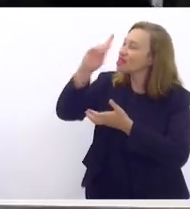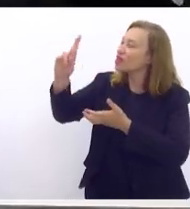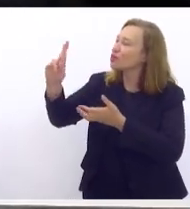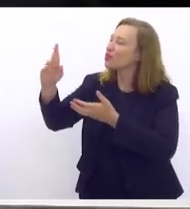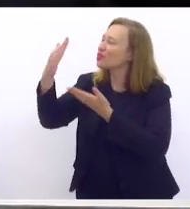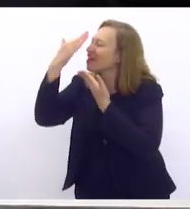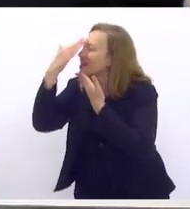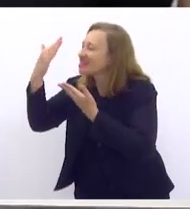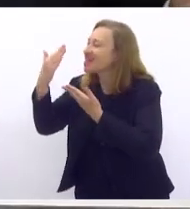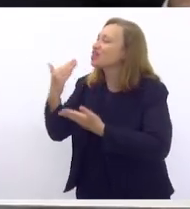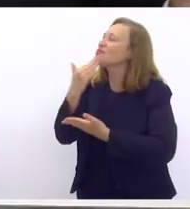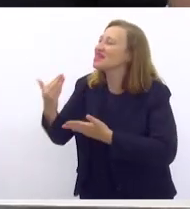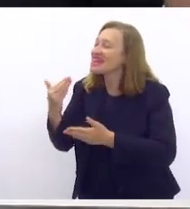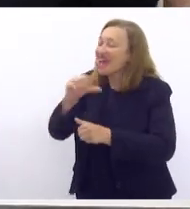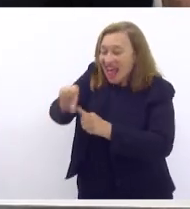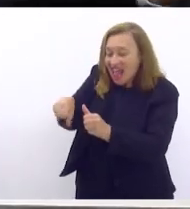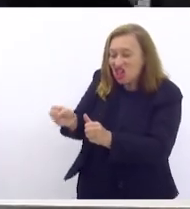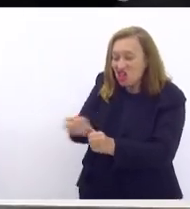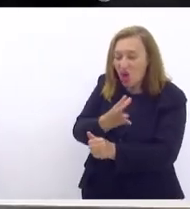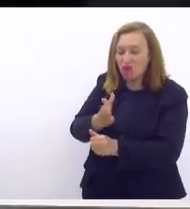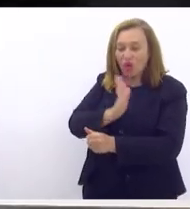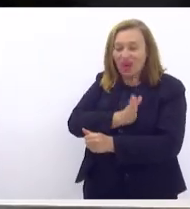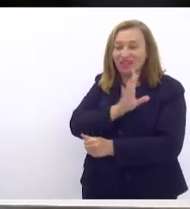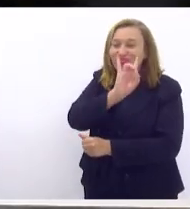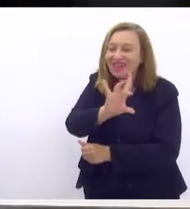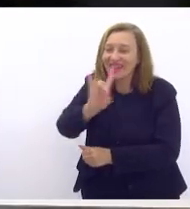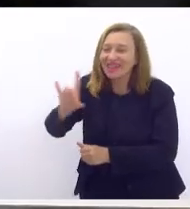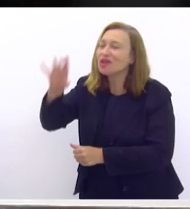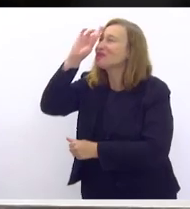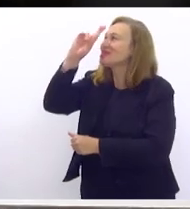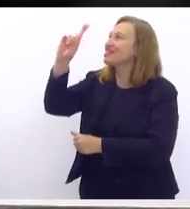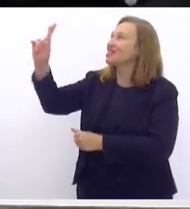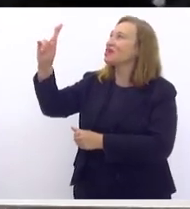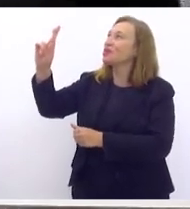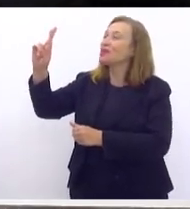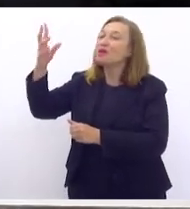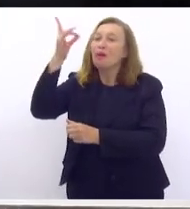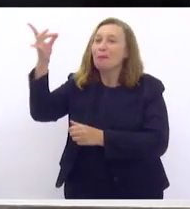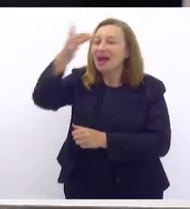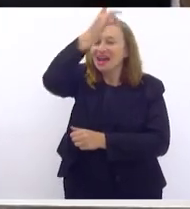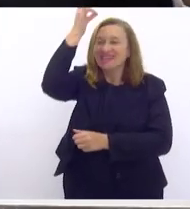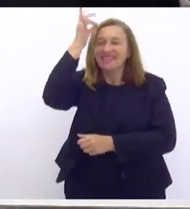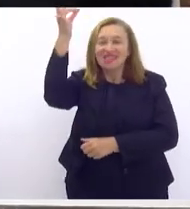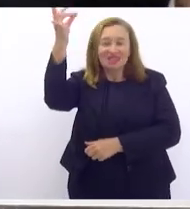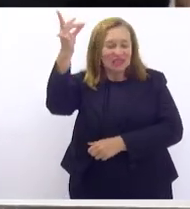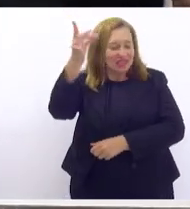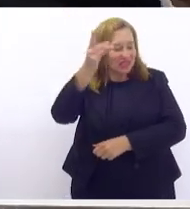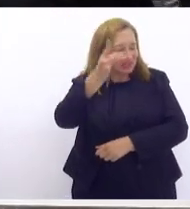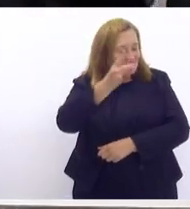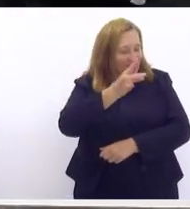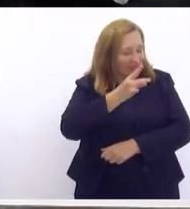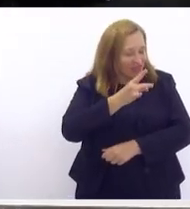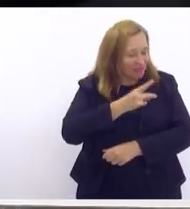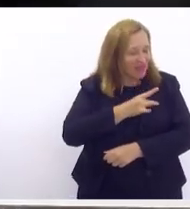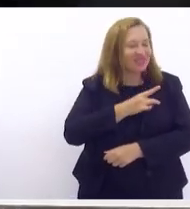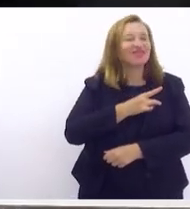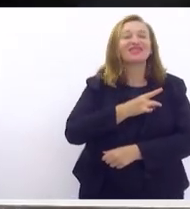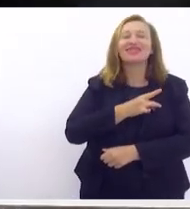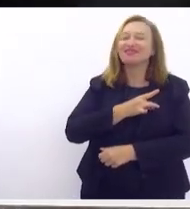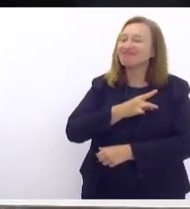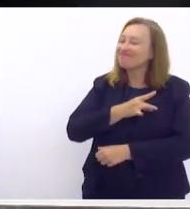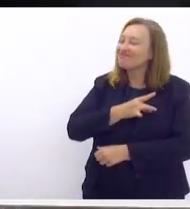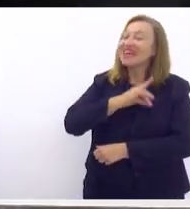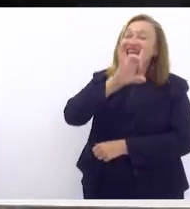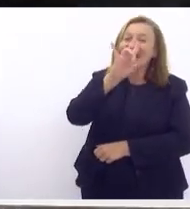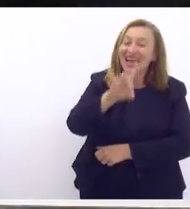pedir, renova, Senhor, o coração de cada um. Batiza-nos, Senhor, com teu Espírito e faz